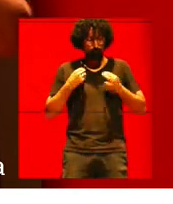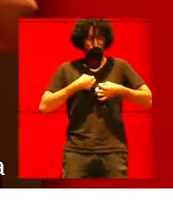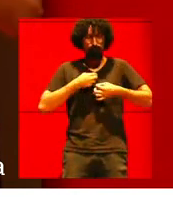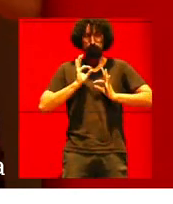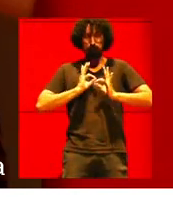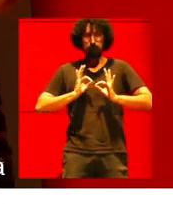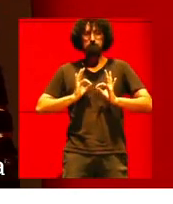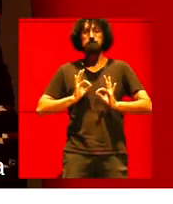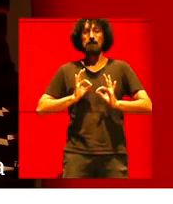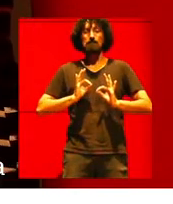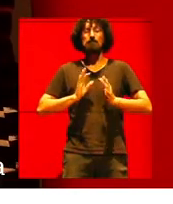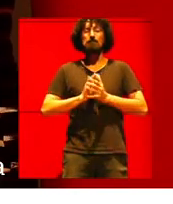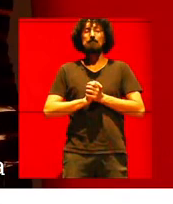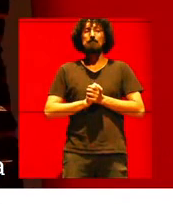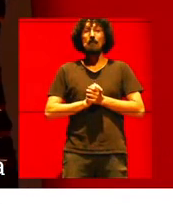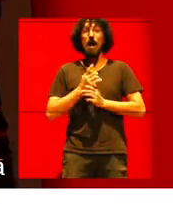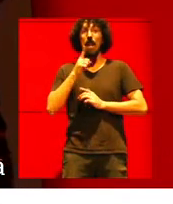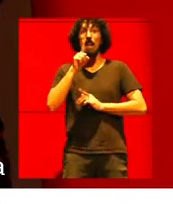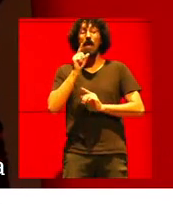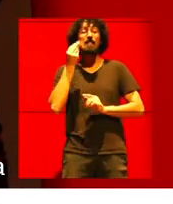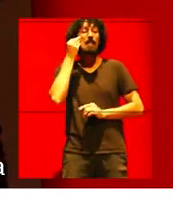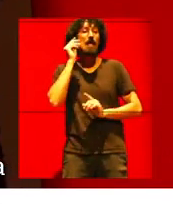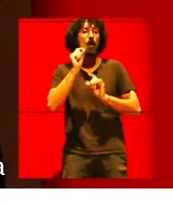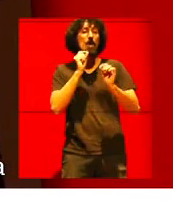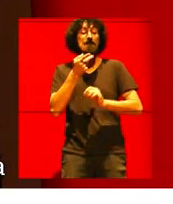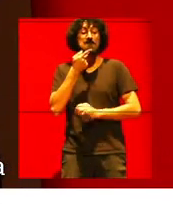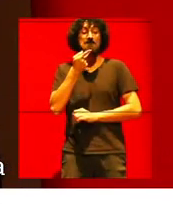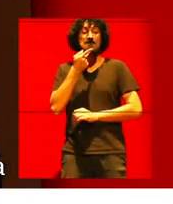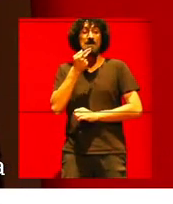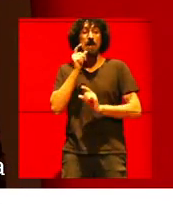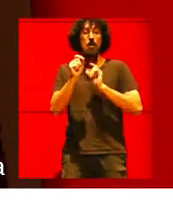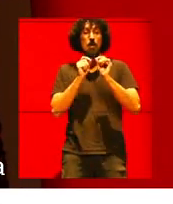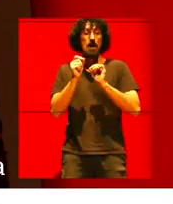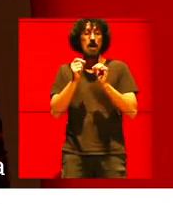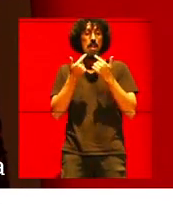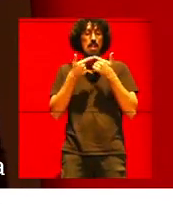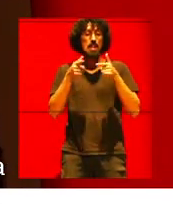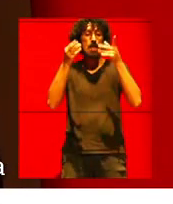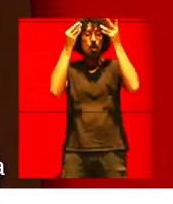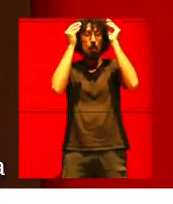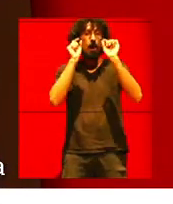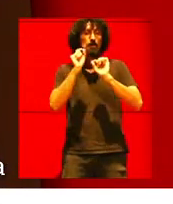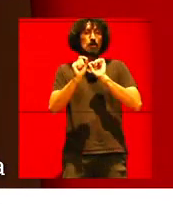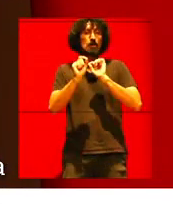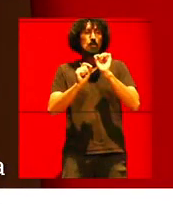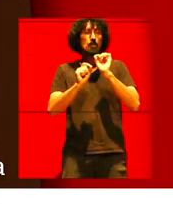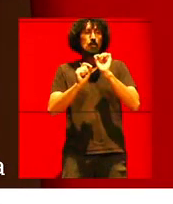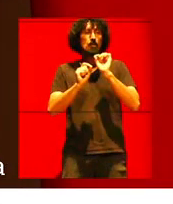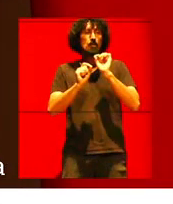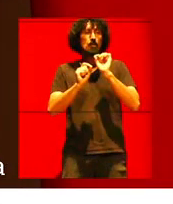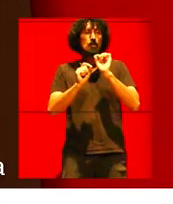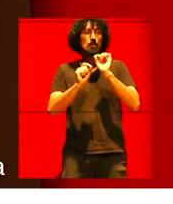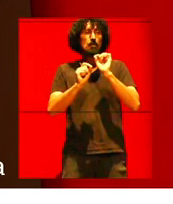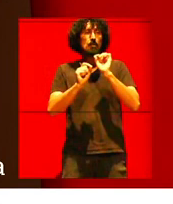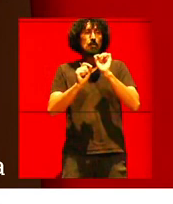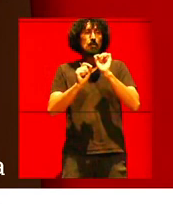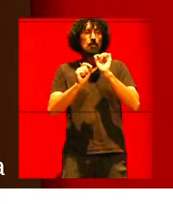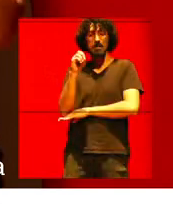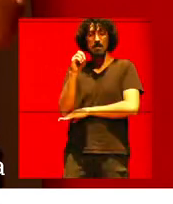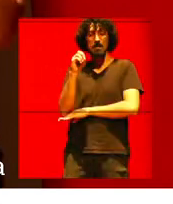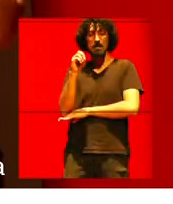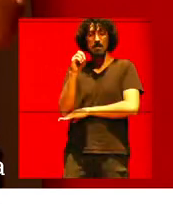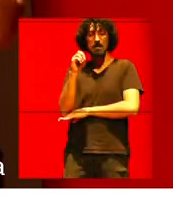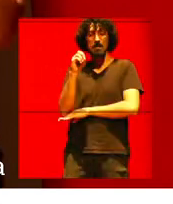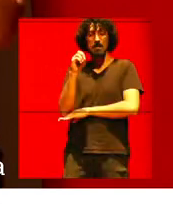na entrevista você vai procurar falar a linguagem mais próxima da linguagem padrão.